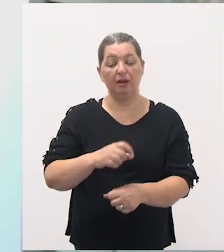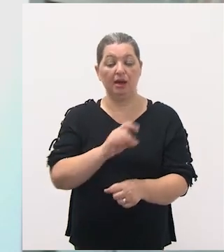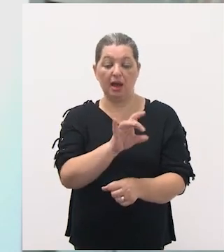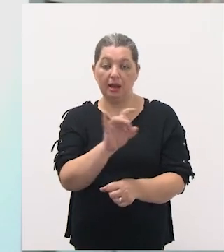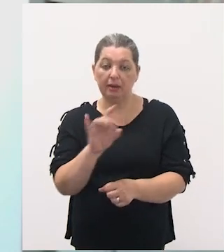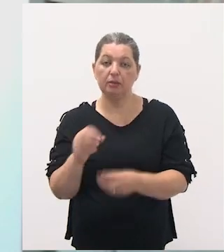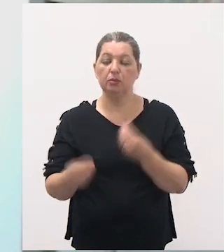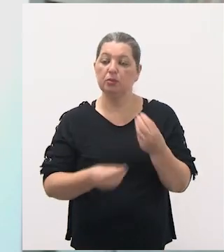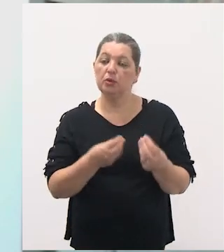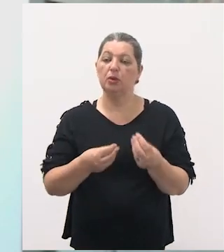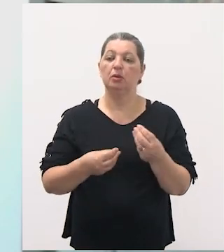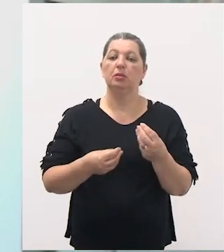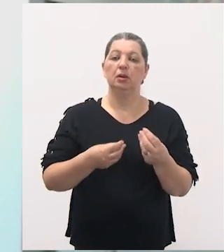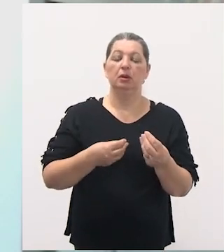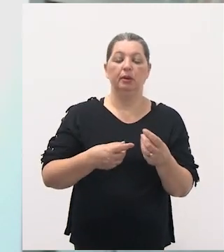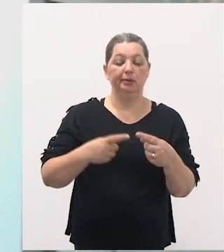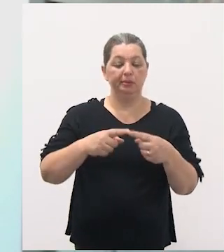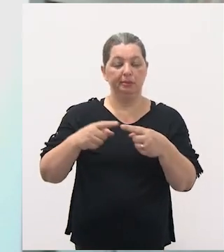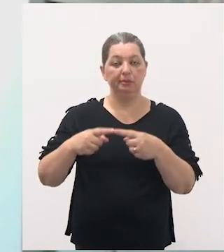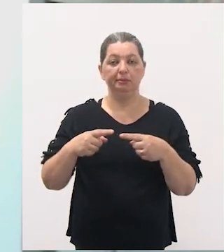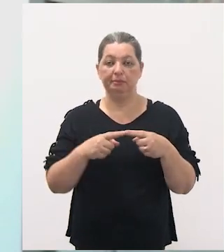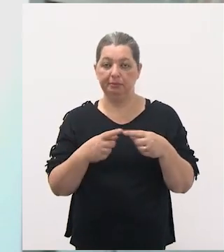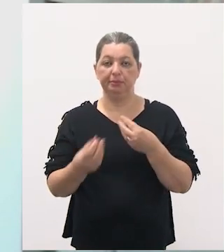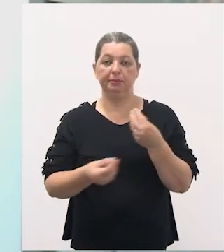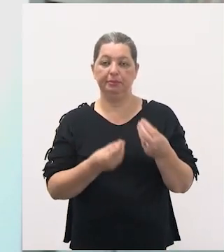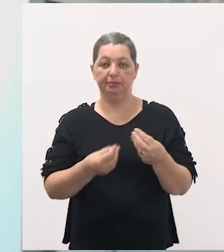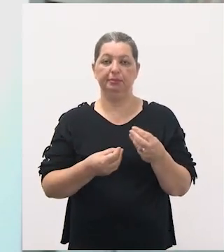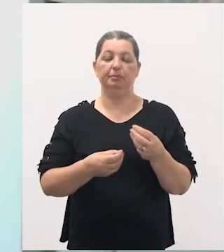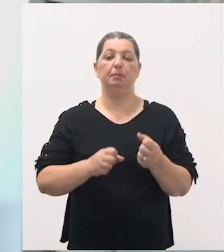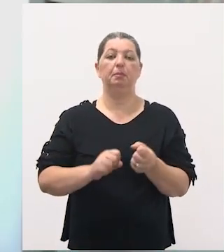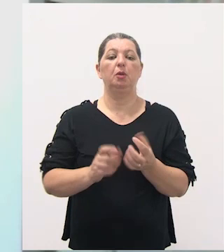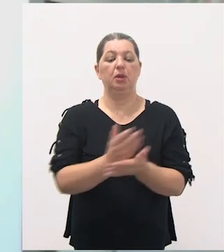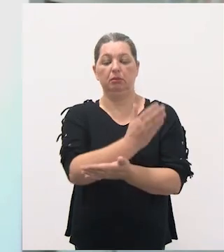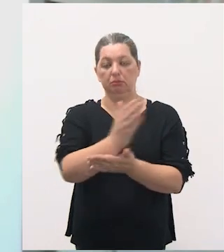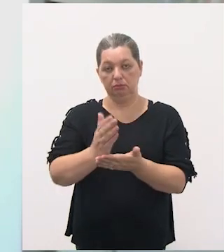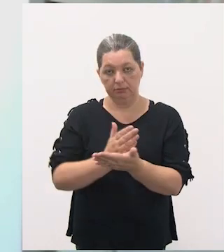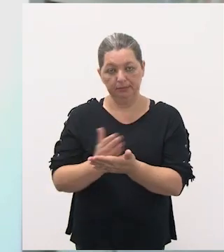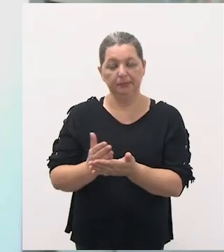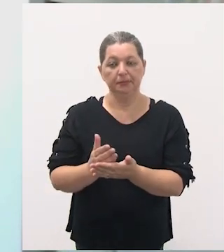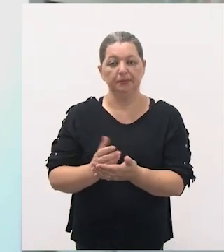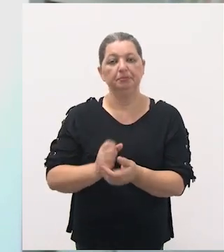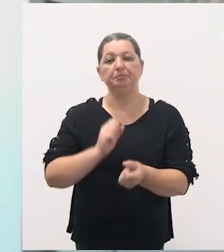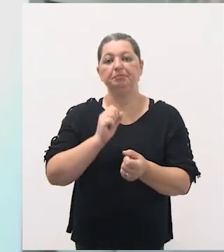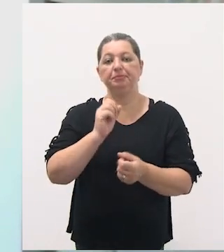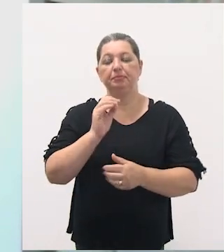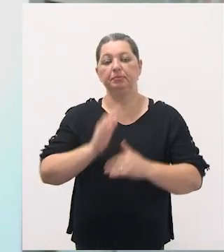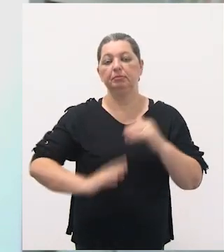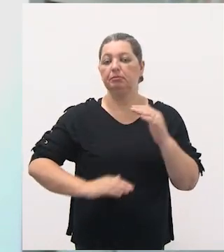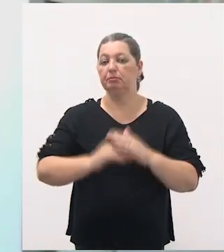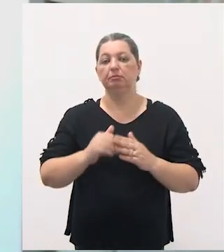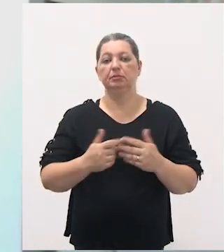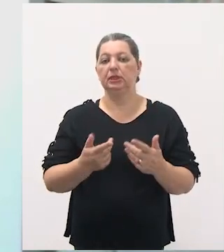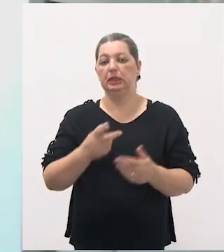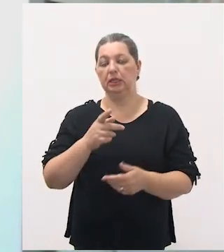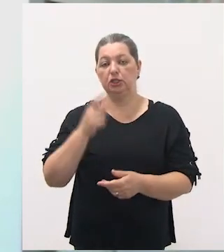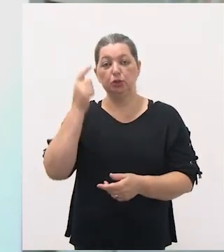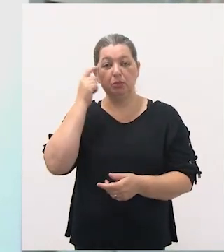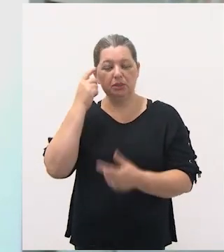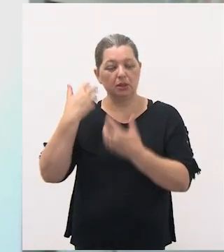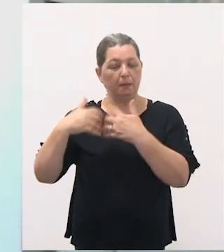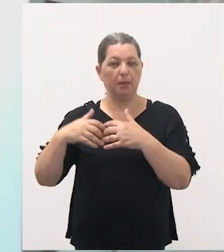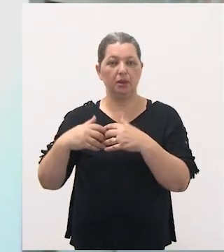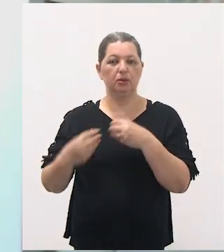eles conversam ali, como a gente faz a distribuição das ações, como estão previstas as habilidades de pensamento, né? Se o